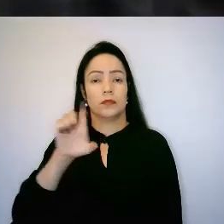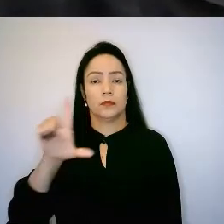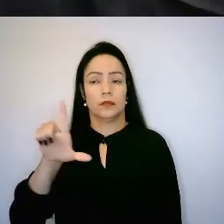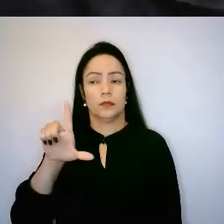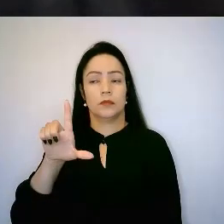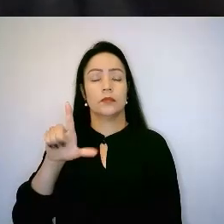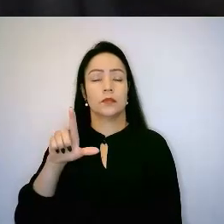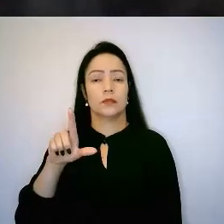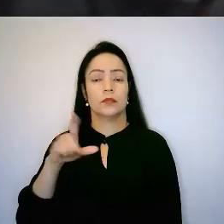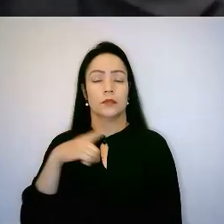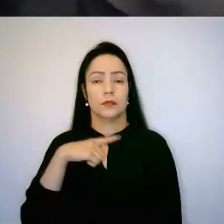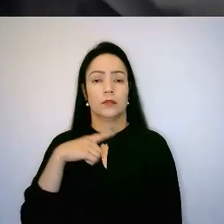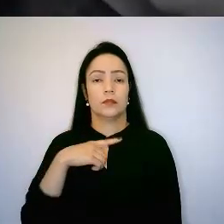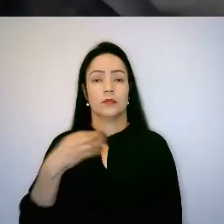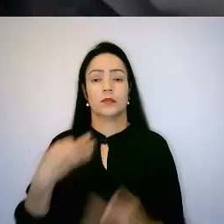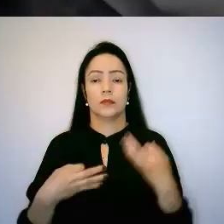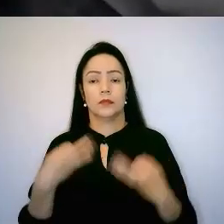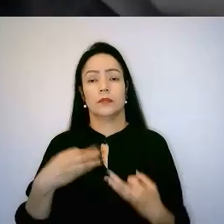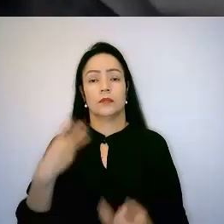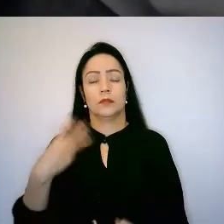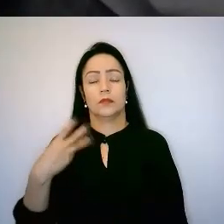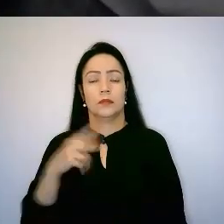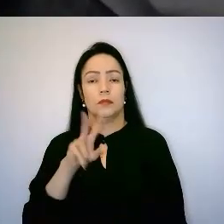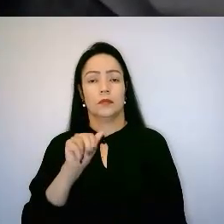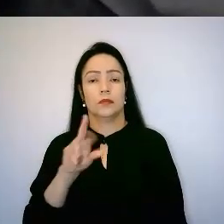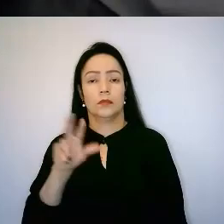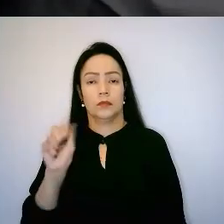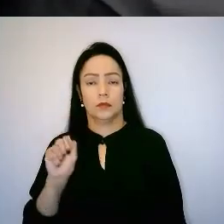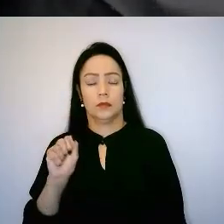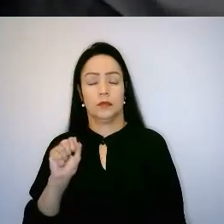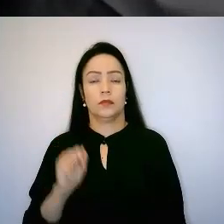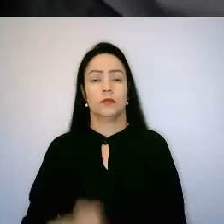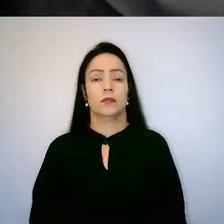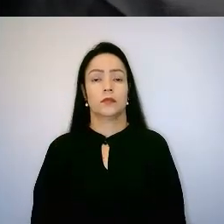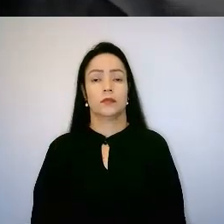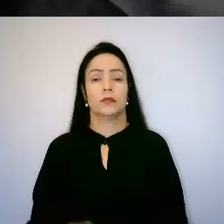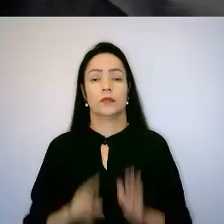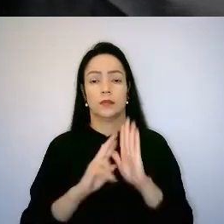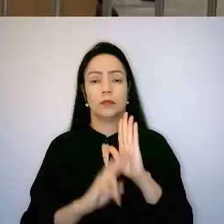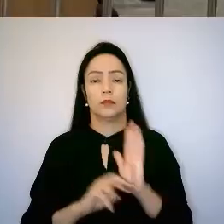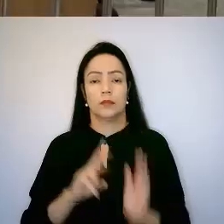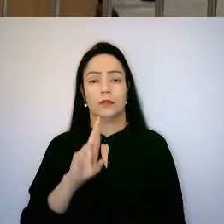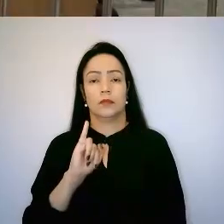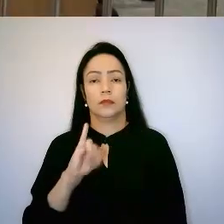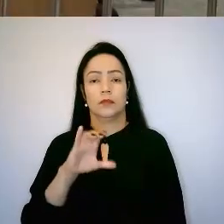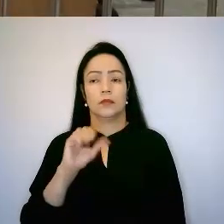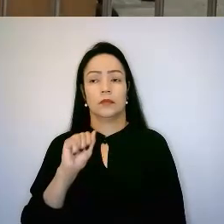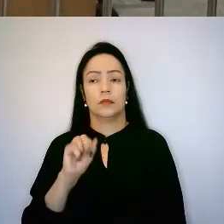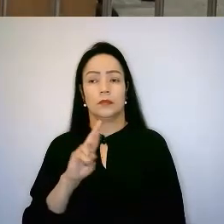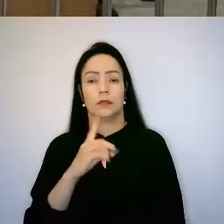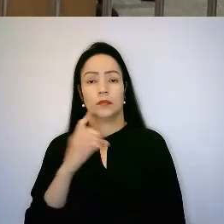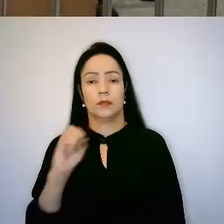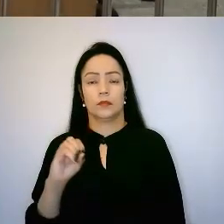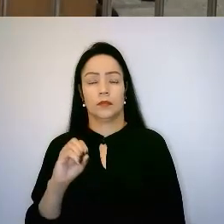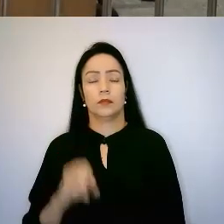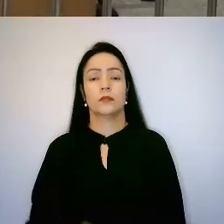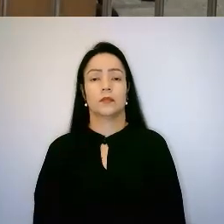da terceira vara da Comarca de Pau dos Ferros o relator Dr Ricardo Tinoco tá em mesa torre Ricardo o advogado